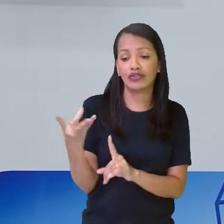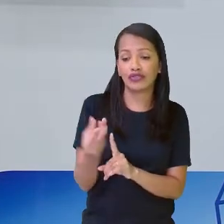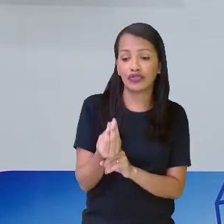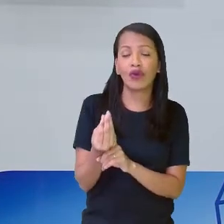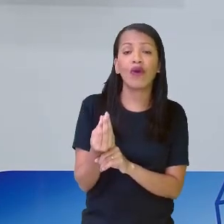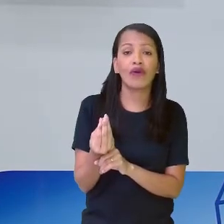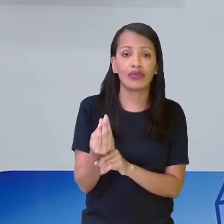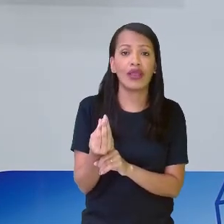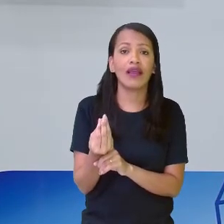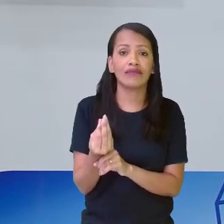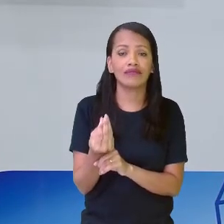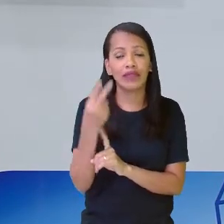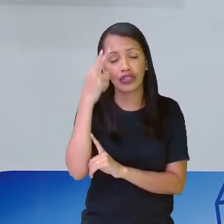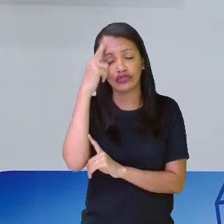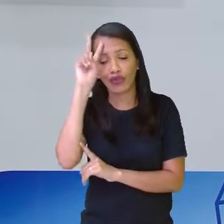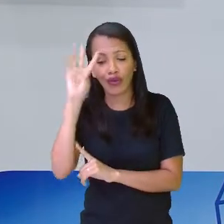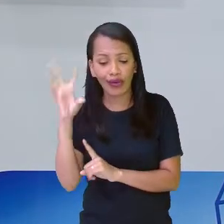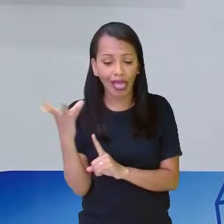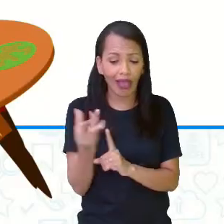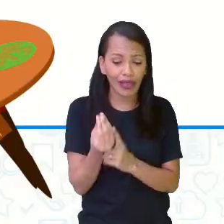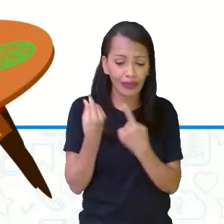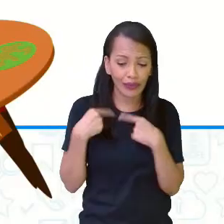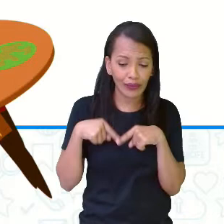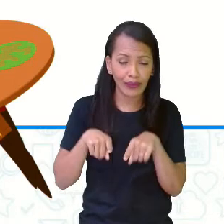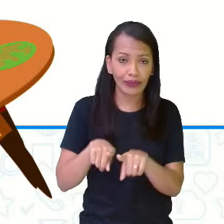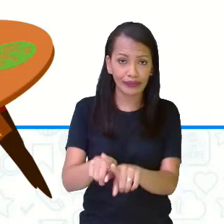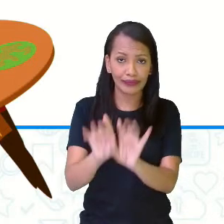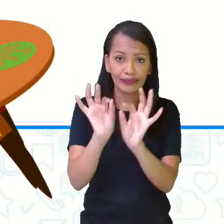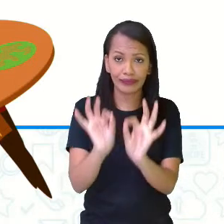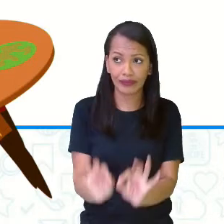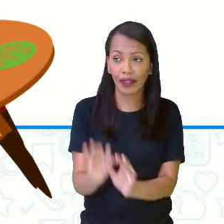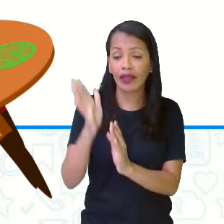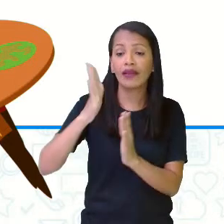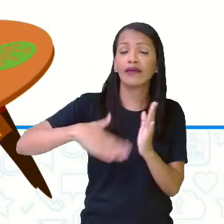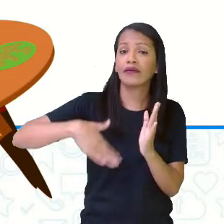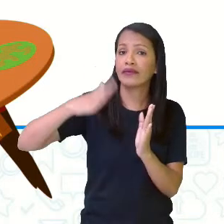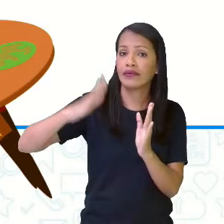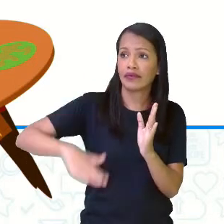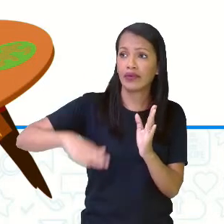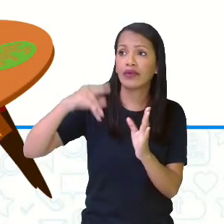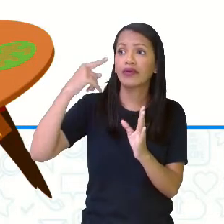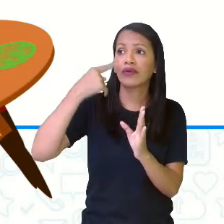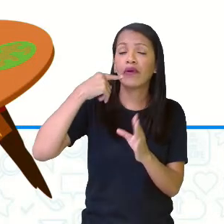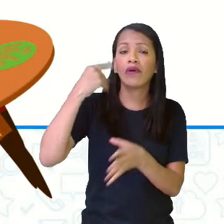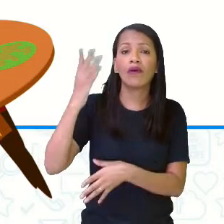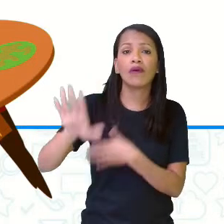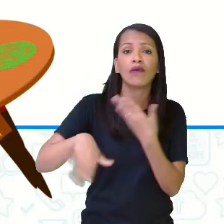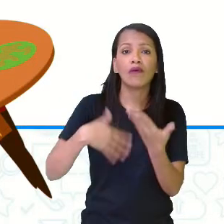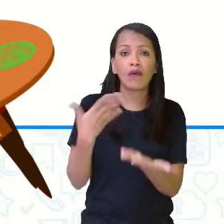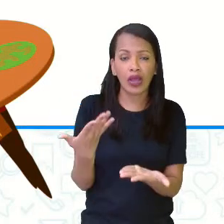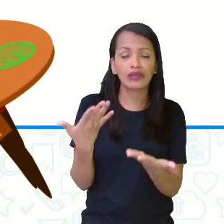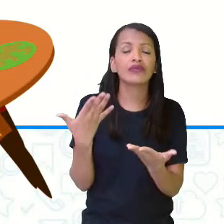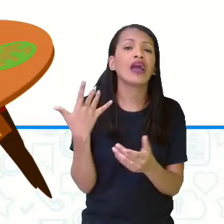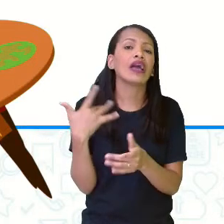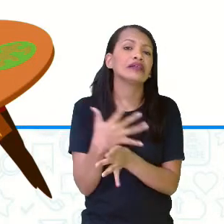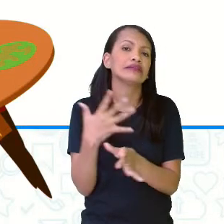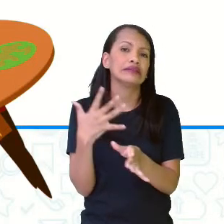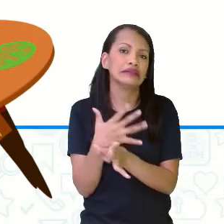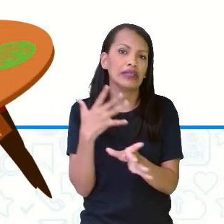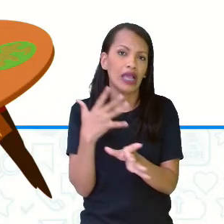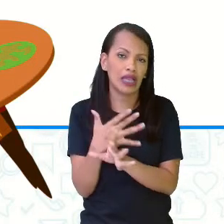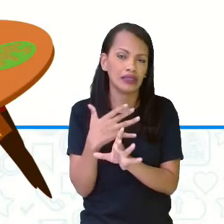caminhando juntas. A arte de pintar viralizou quando as cidades e sociedades foram